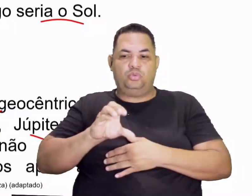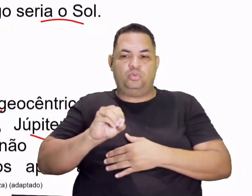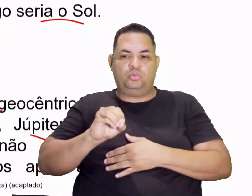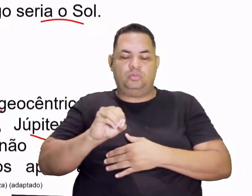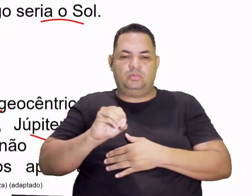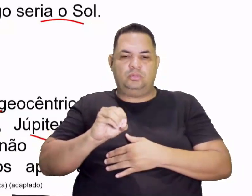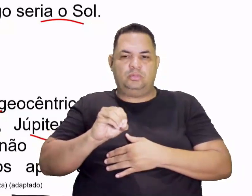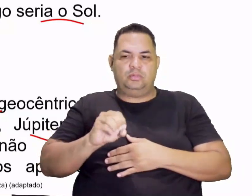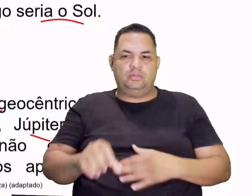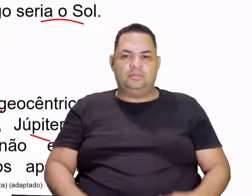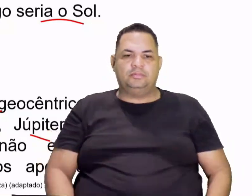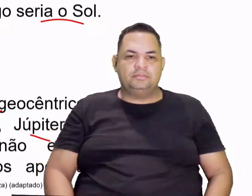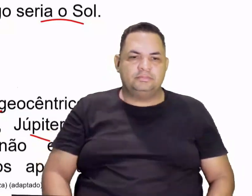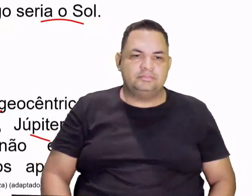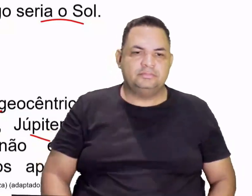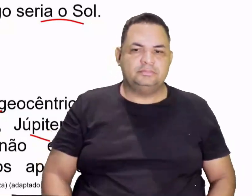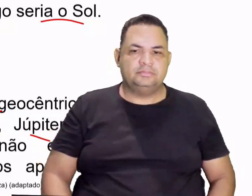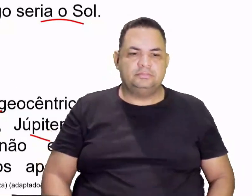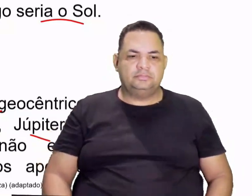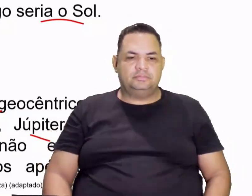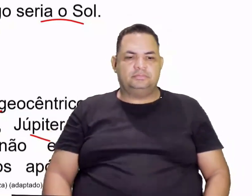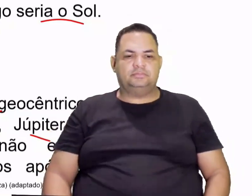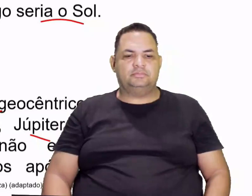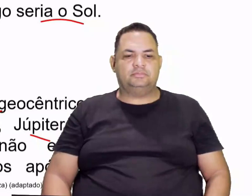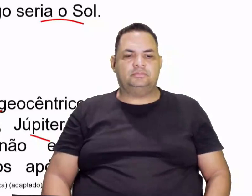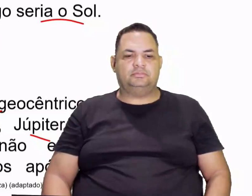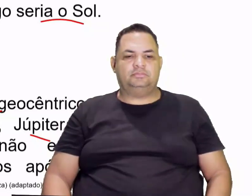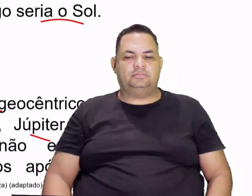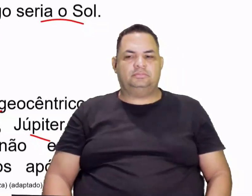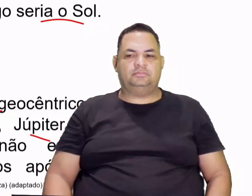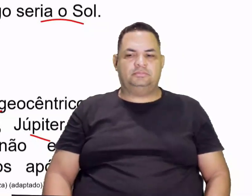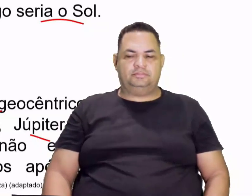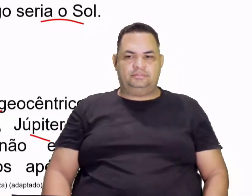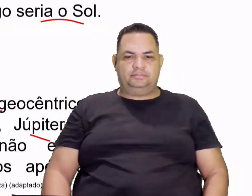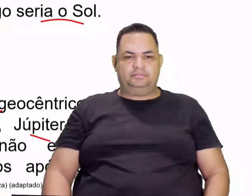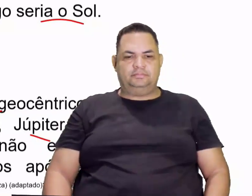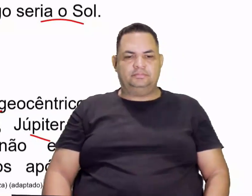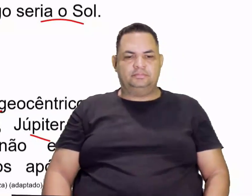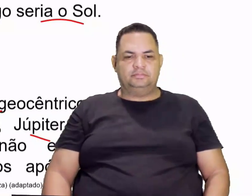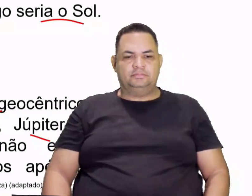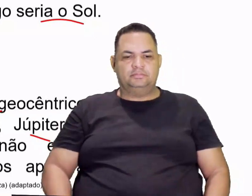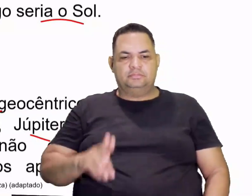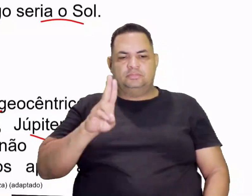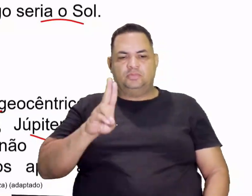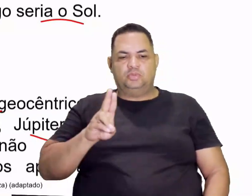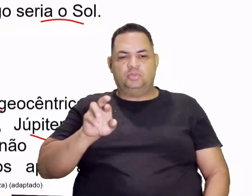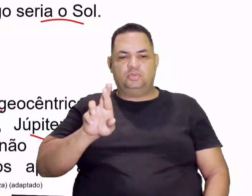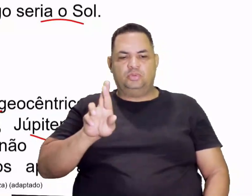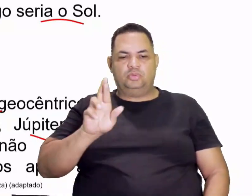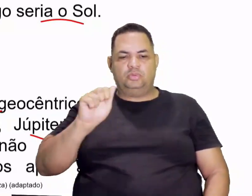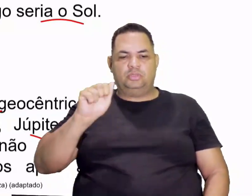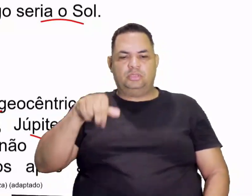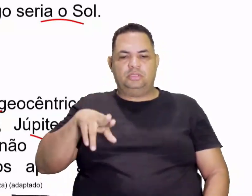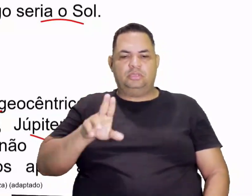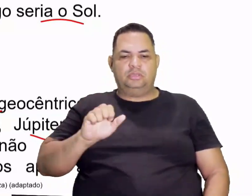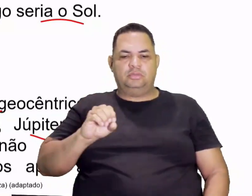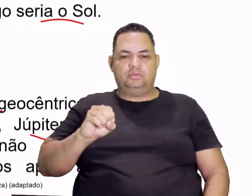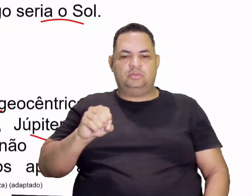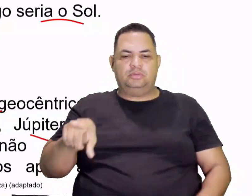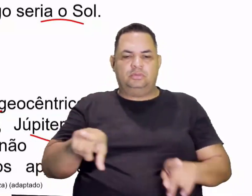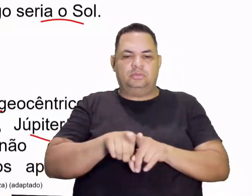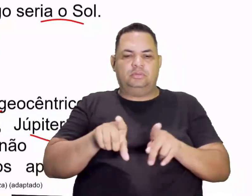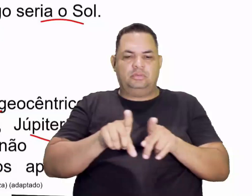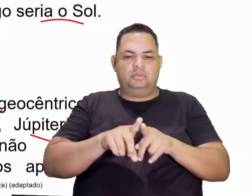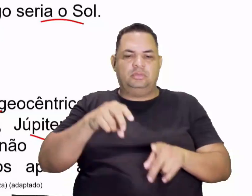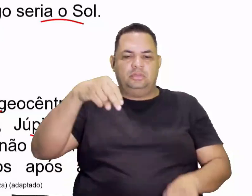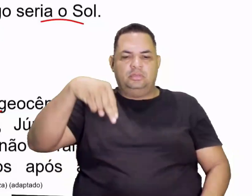época, mas hoje não é. 1, 2, 3, 4, 5, 6, 7 com a Lua. Urano e Netuno ainda não eram